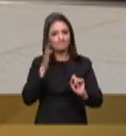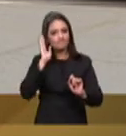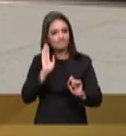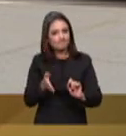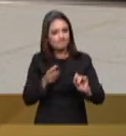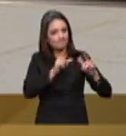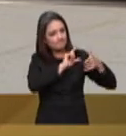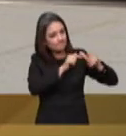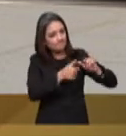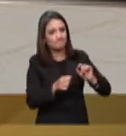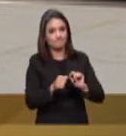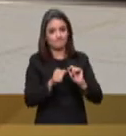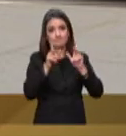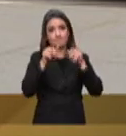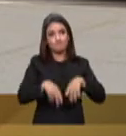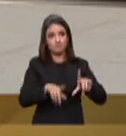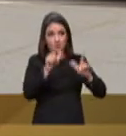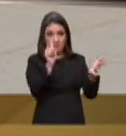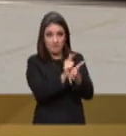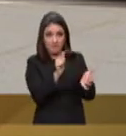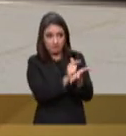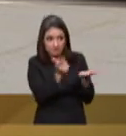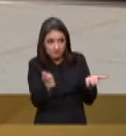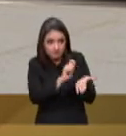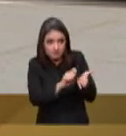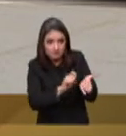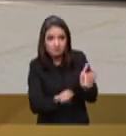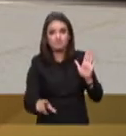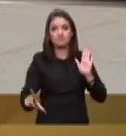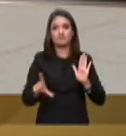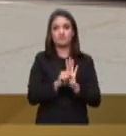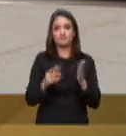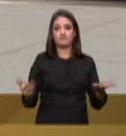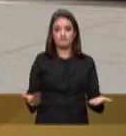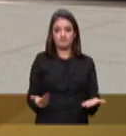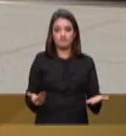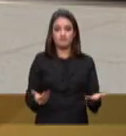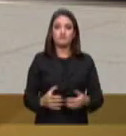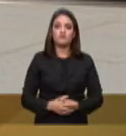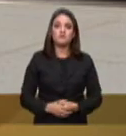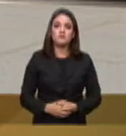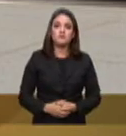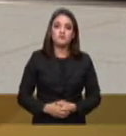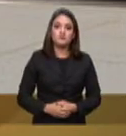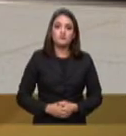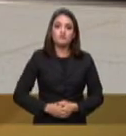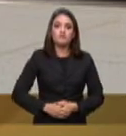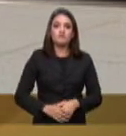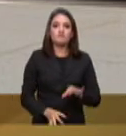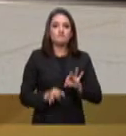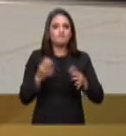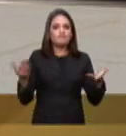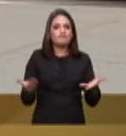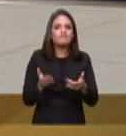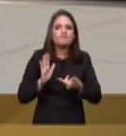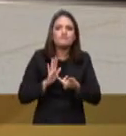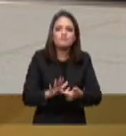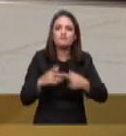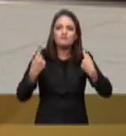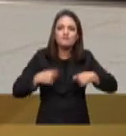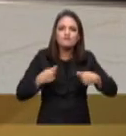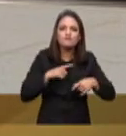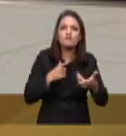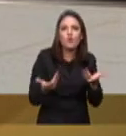estabelecidos, caso da mídia impressa e da legislação vigente. O atual julgamento reflete essa necessidade